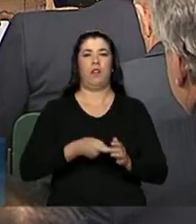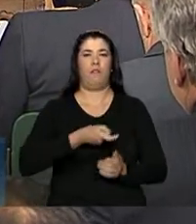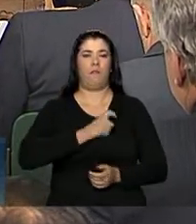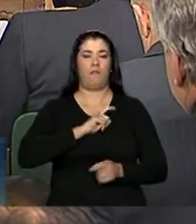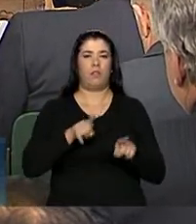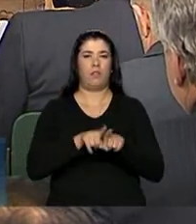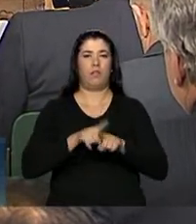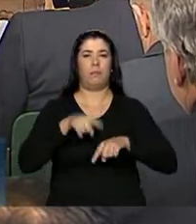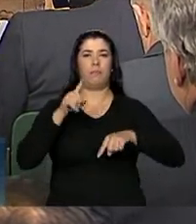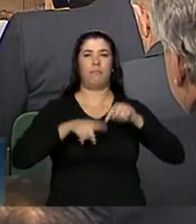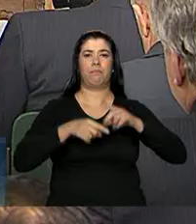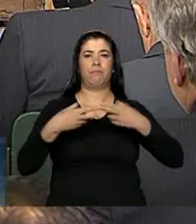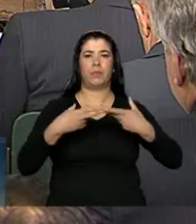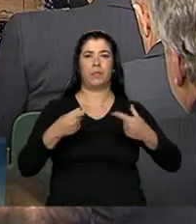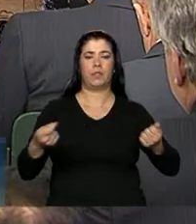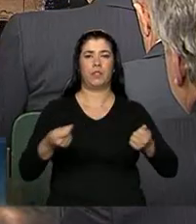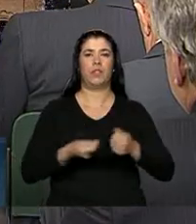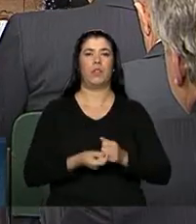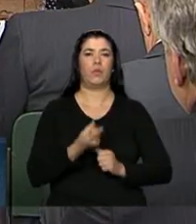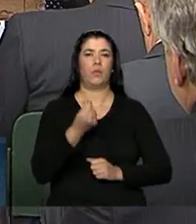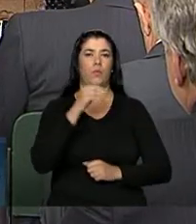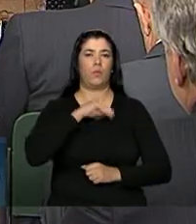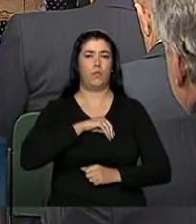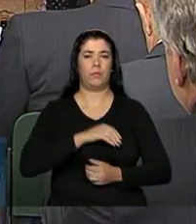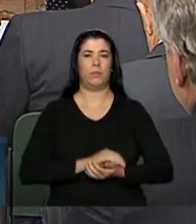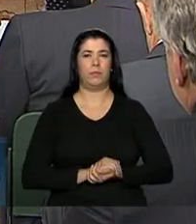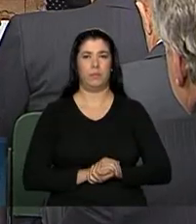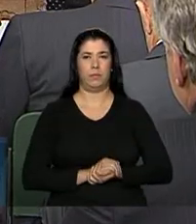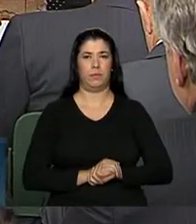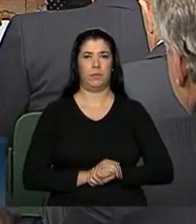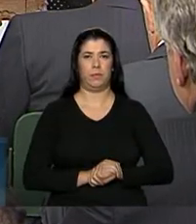impostos sobre a renda.